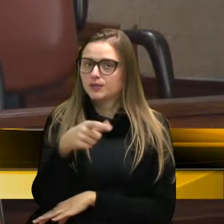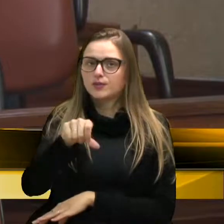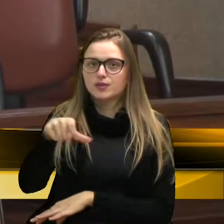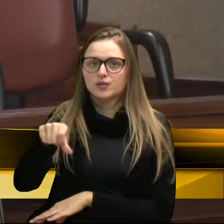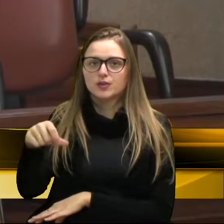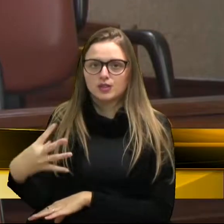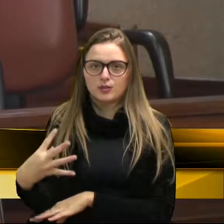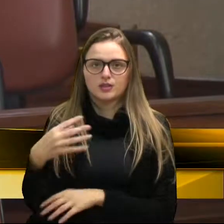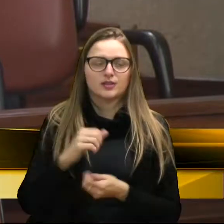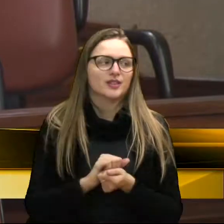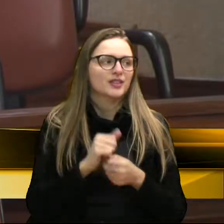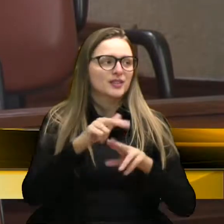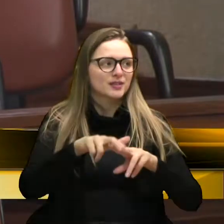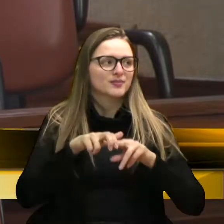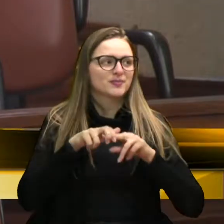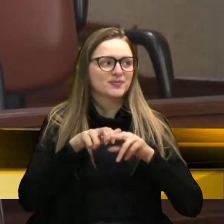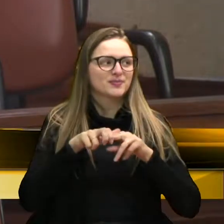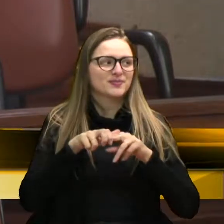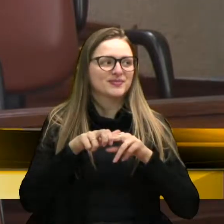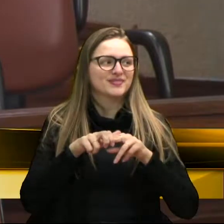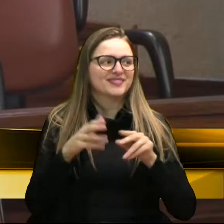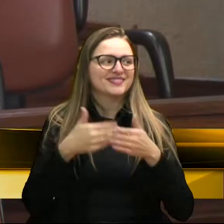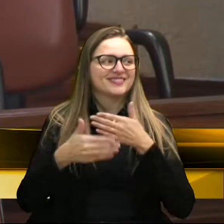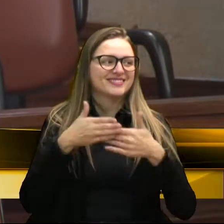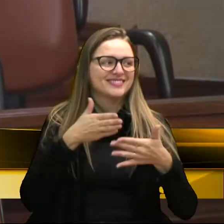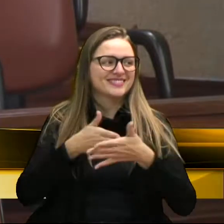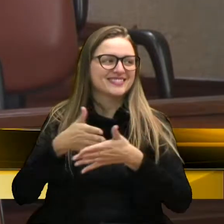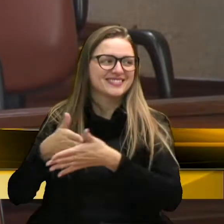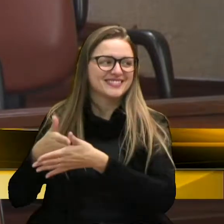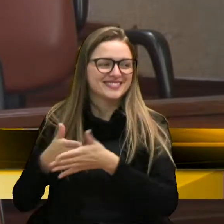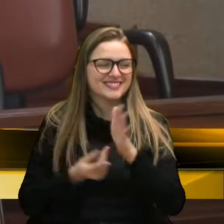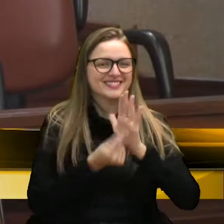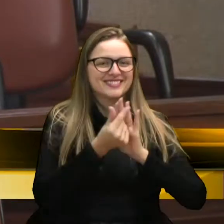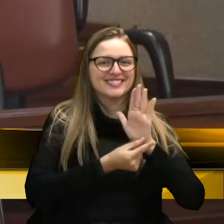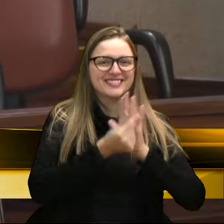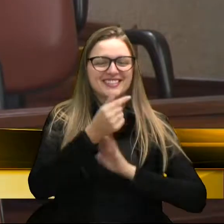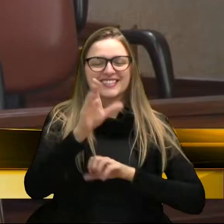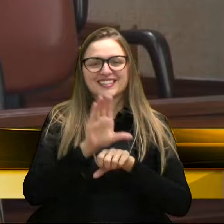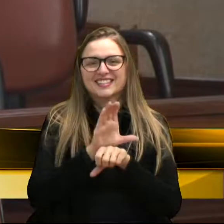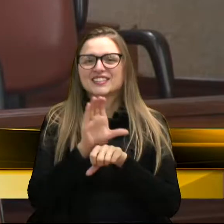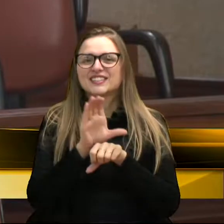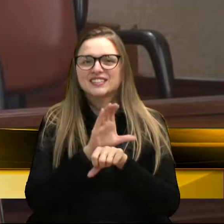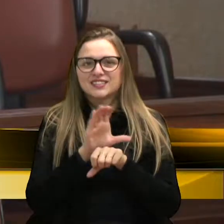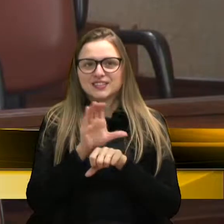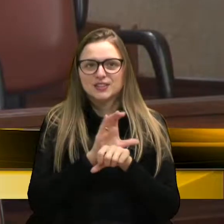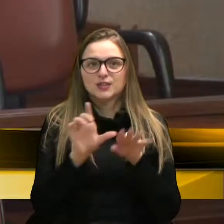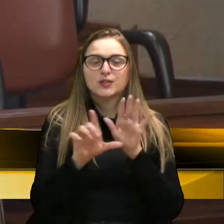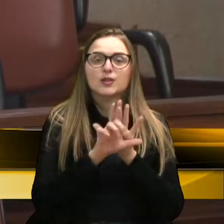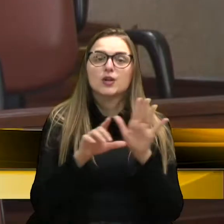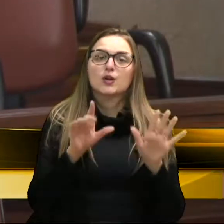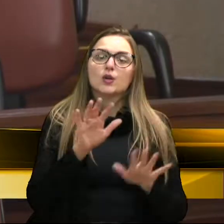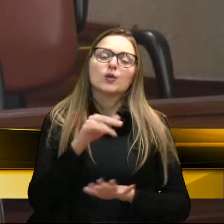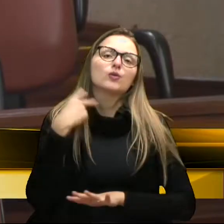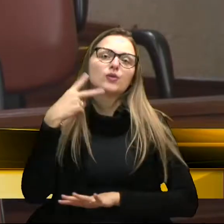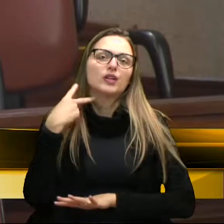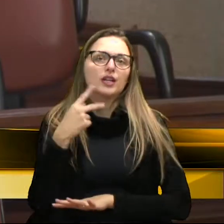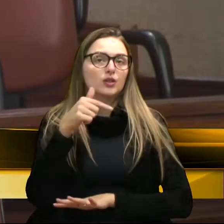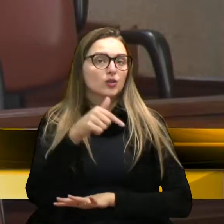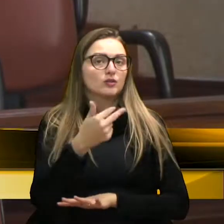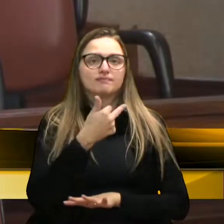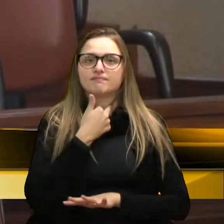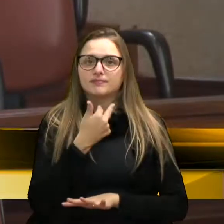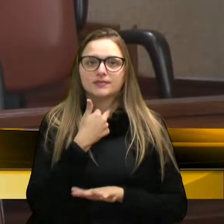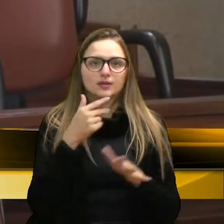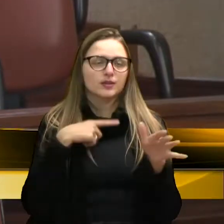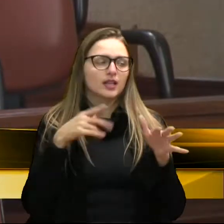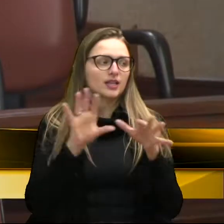Deste modo, face às limitações expostas pelo orçamento constitucional, o legislador municipal não possui